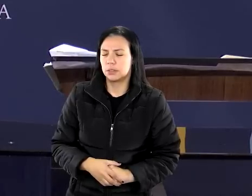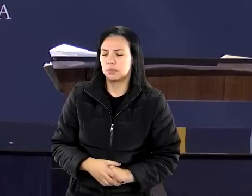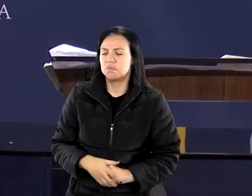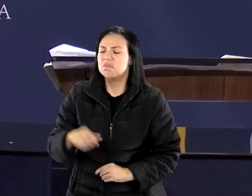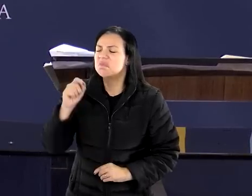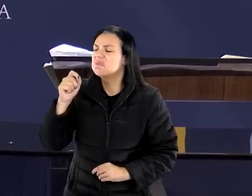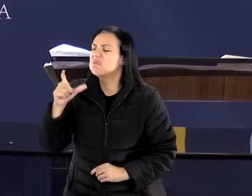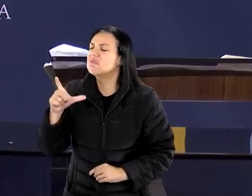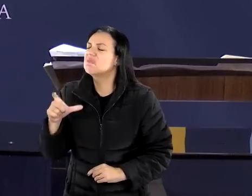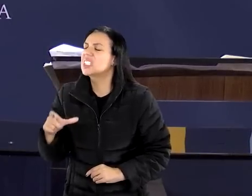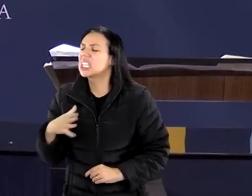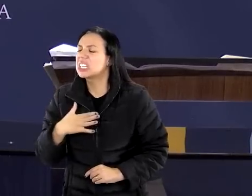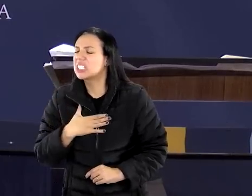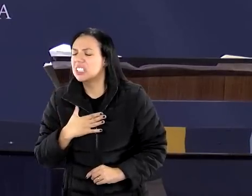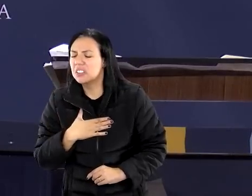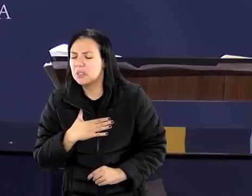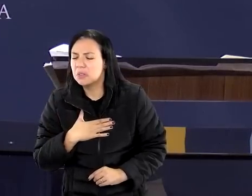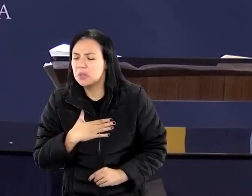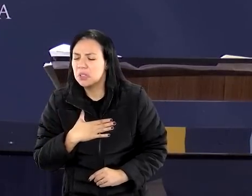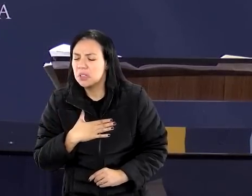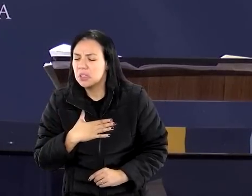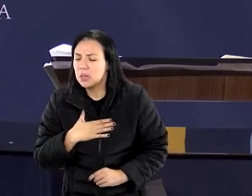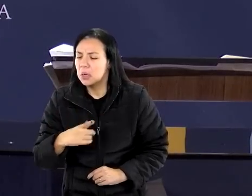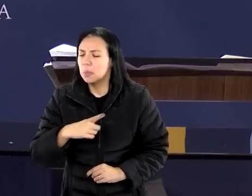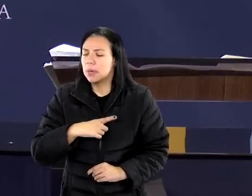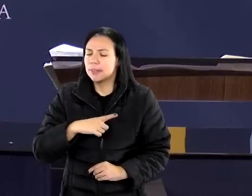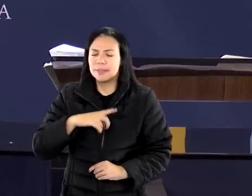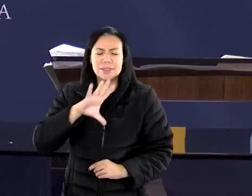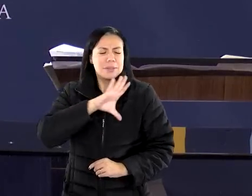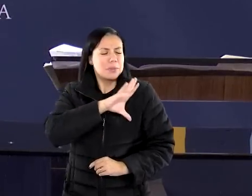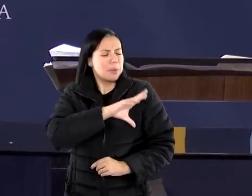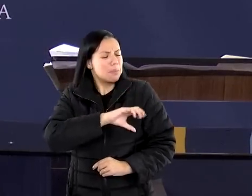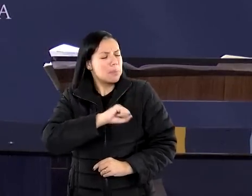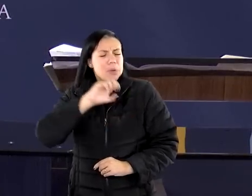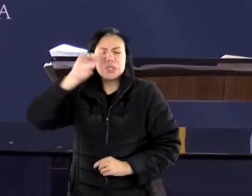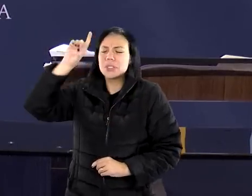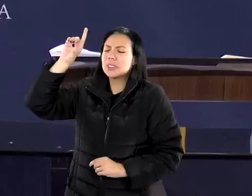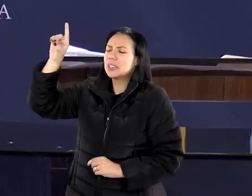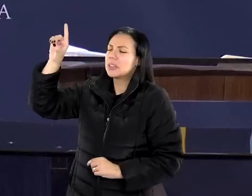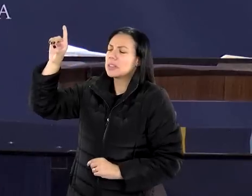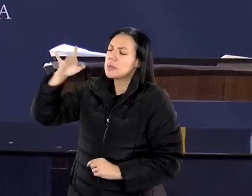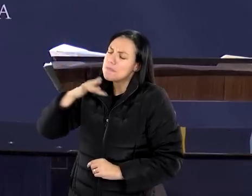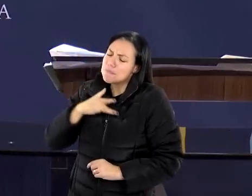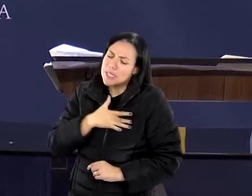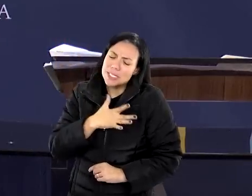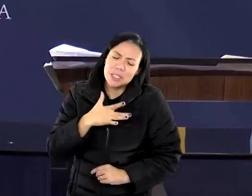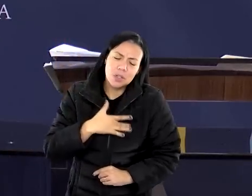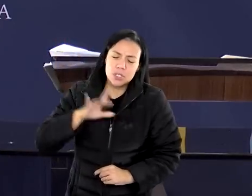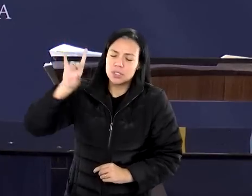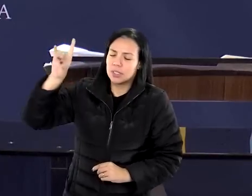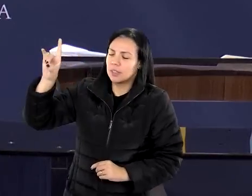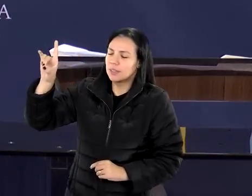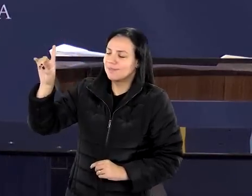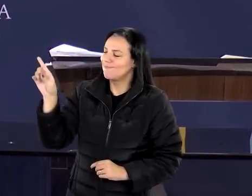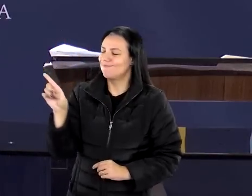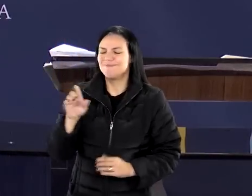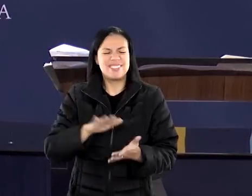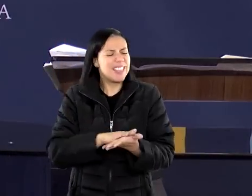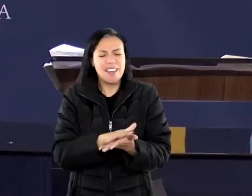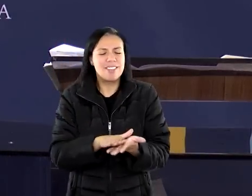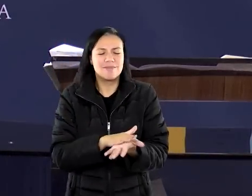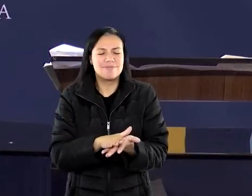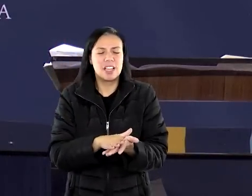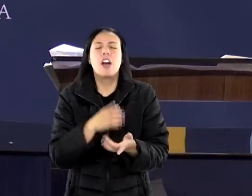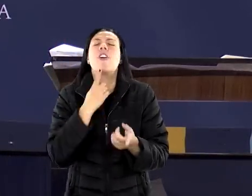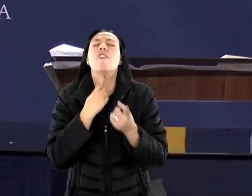Quem somos nós, Pai, para merecer tamanho amor, tamanha misericórdia? Foi a Tua vontade soberana. Foi o